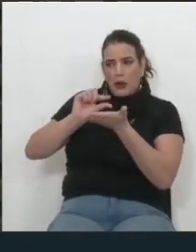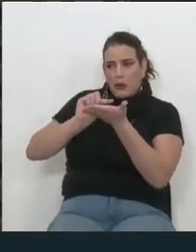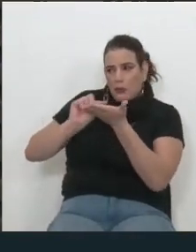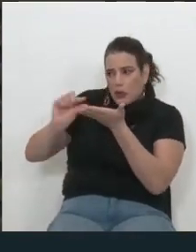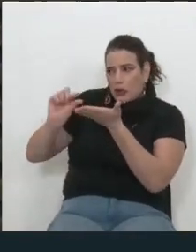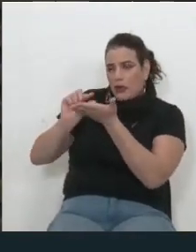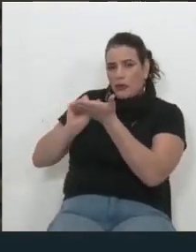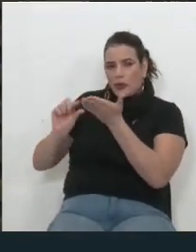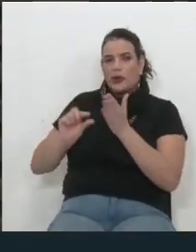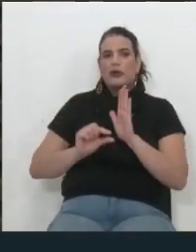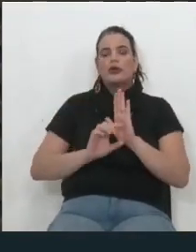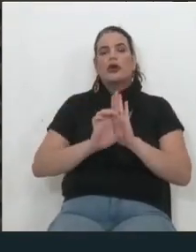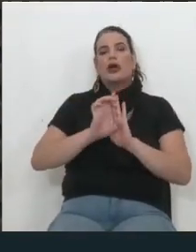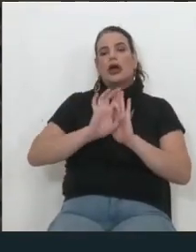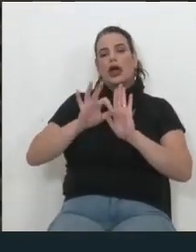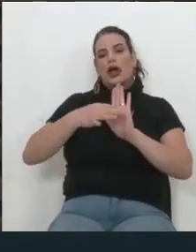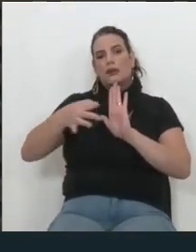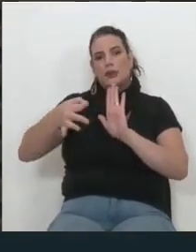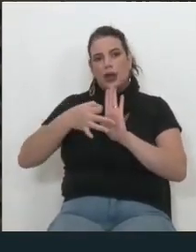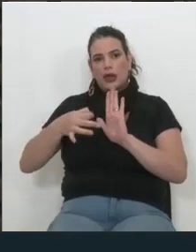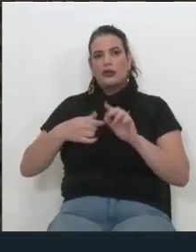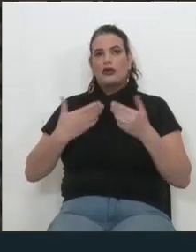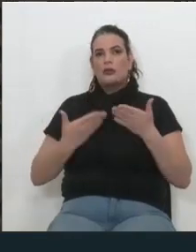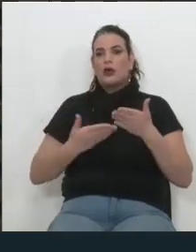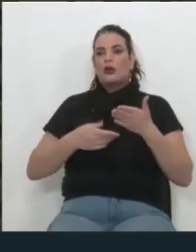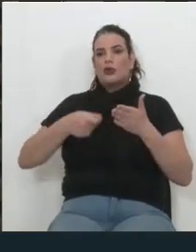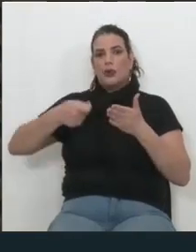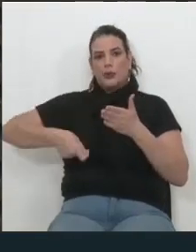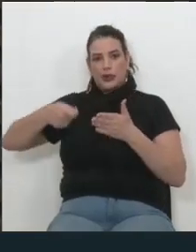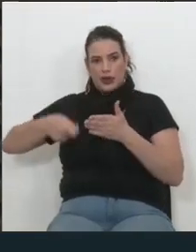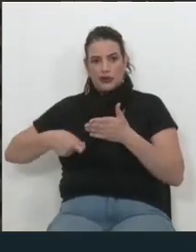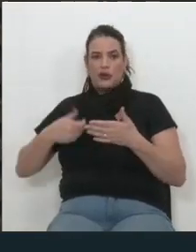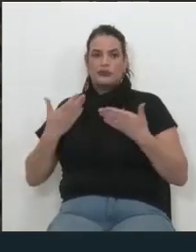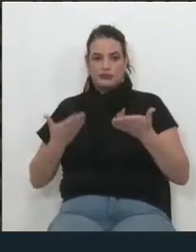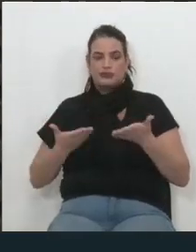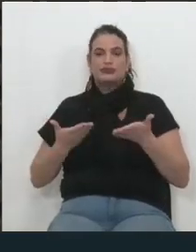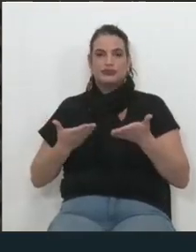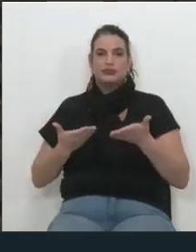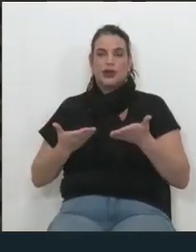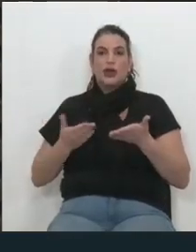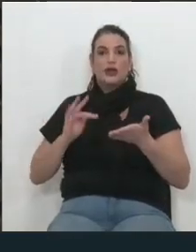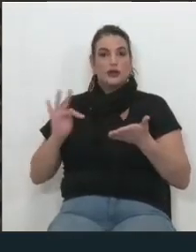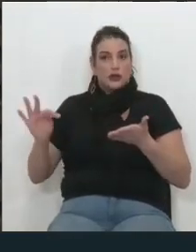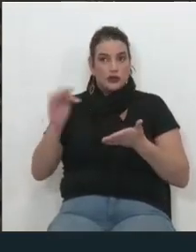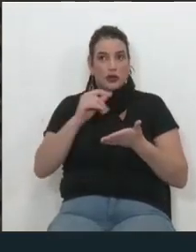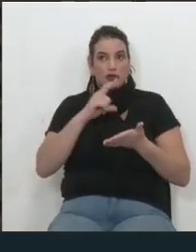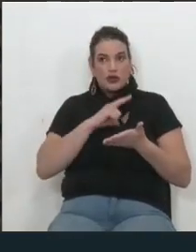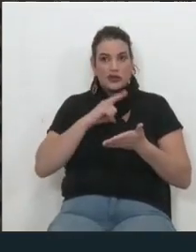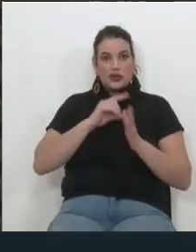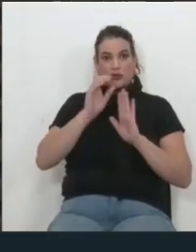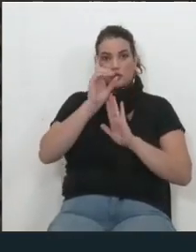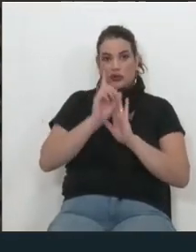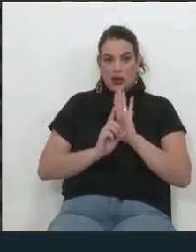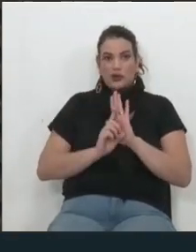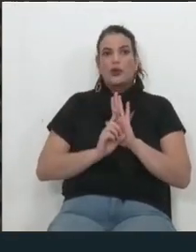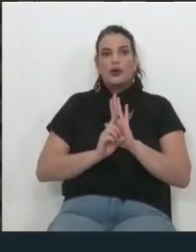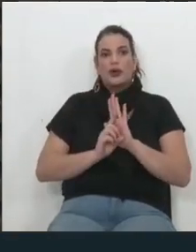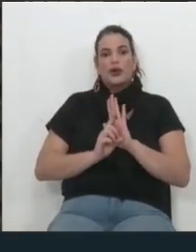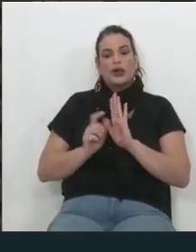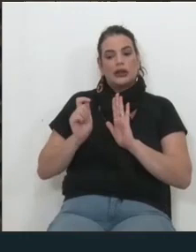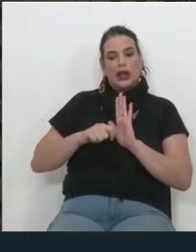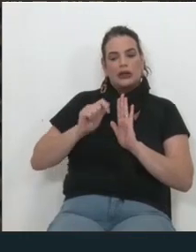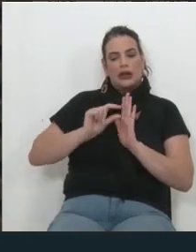emenda parlamentar obrigatória que todos nós temos direito, seria